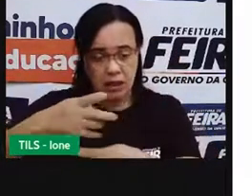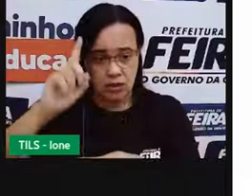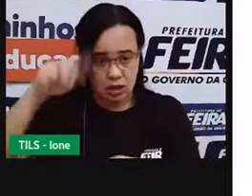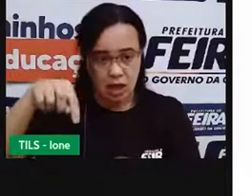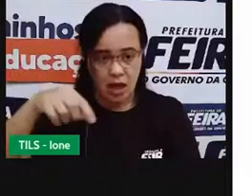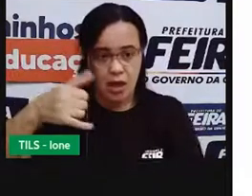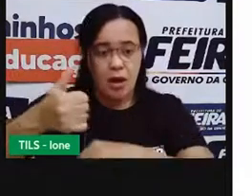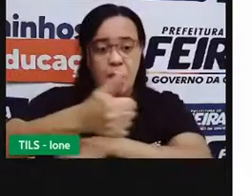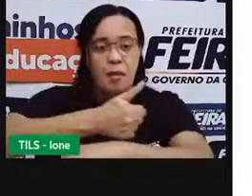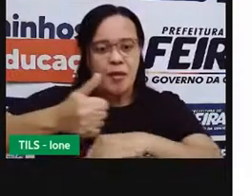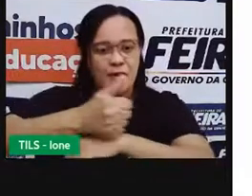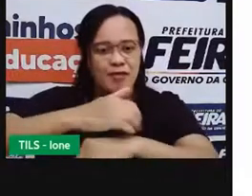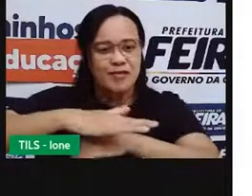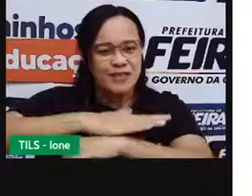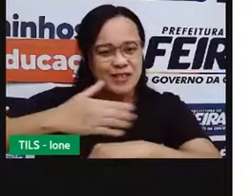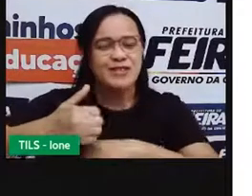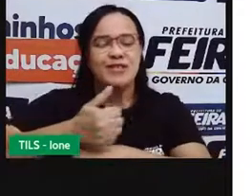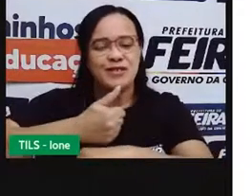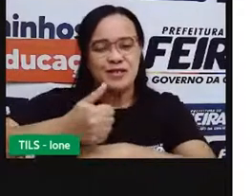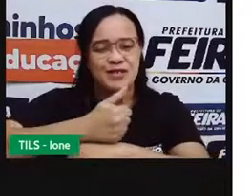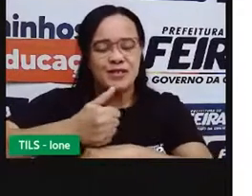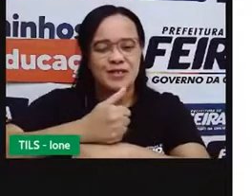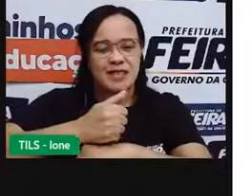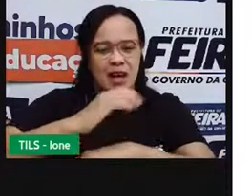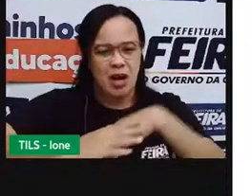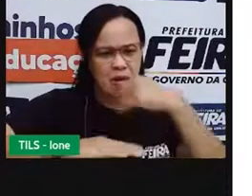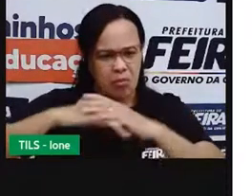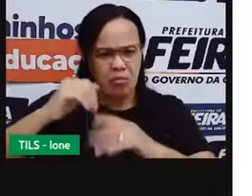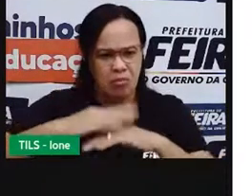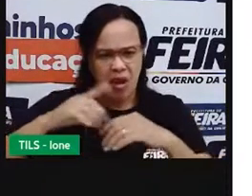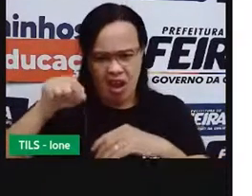Esses profissionais, eles são importantes?